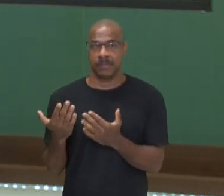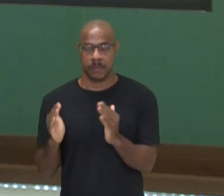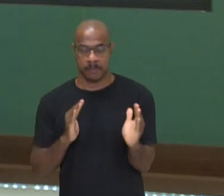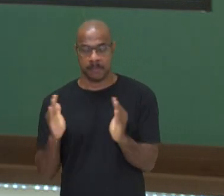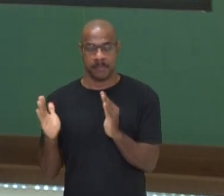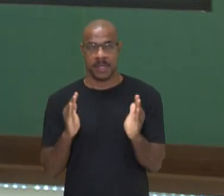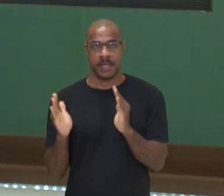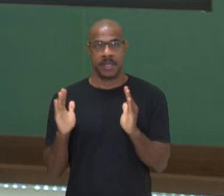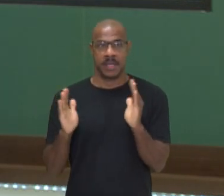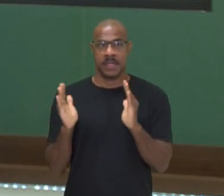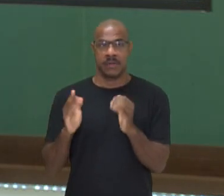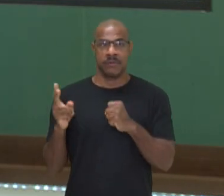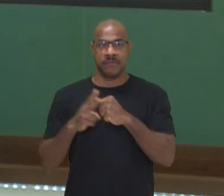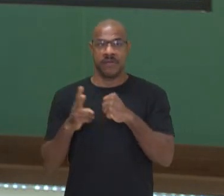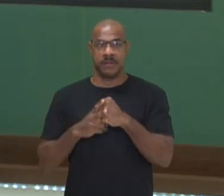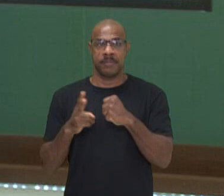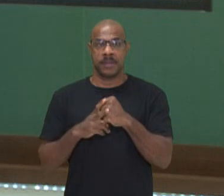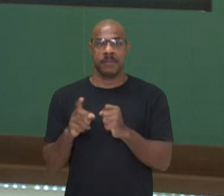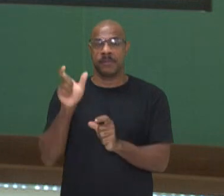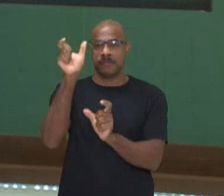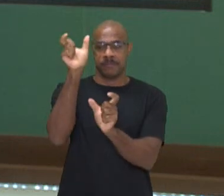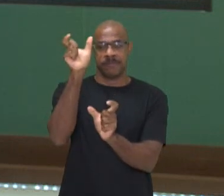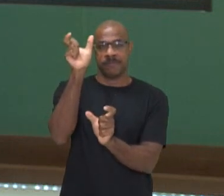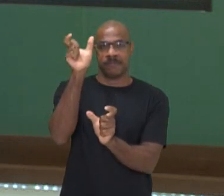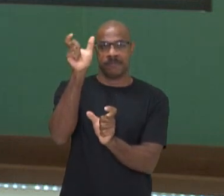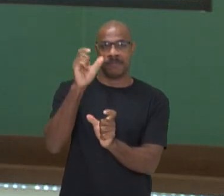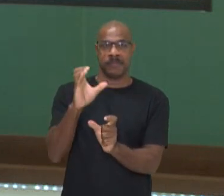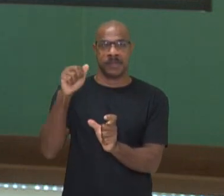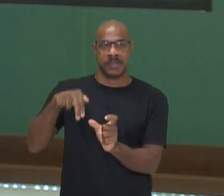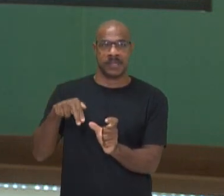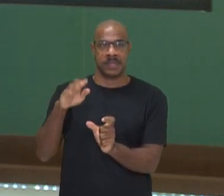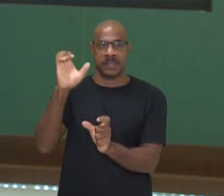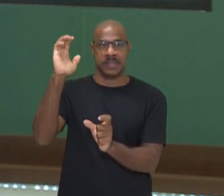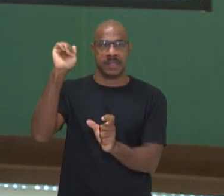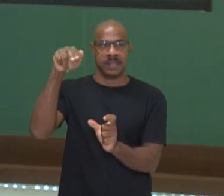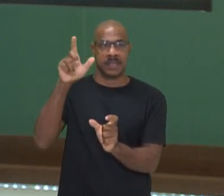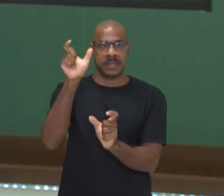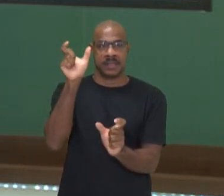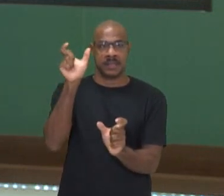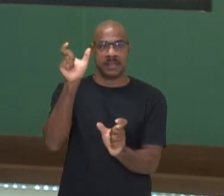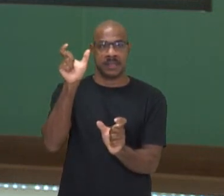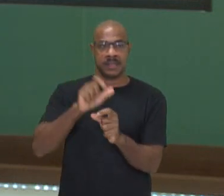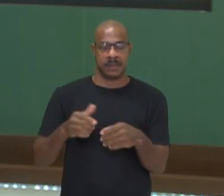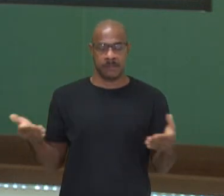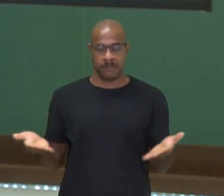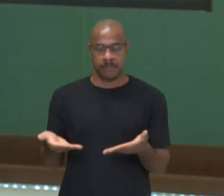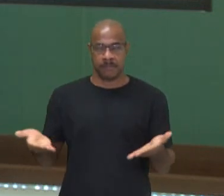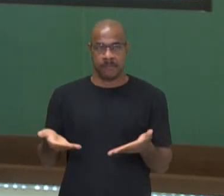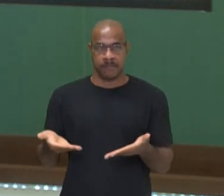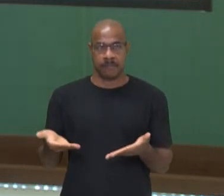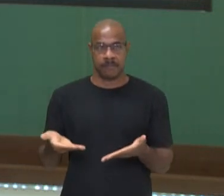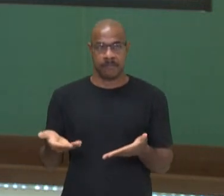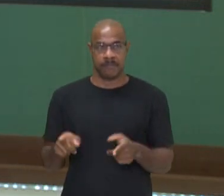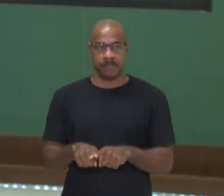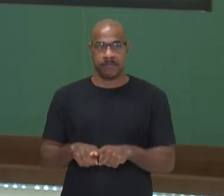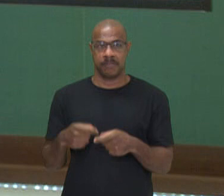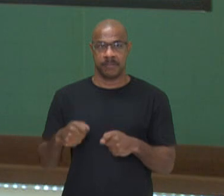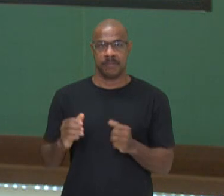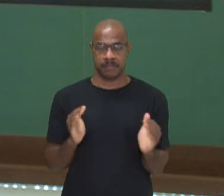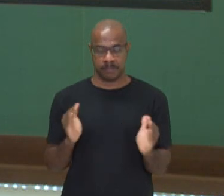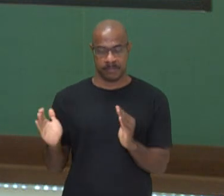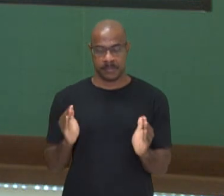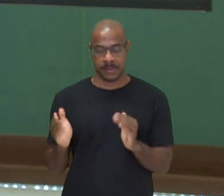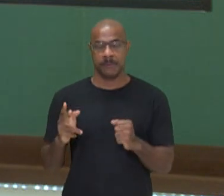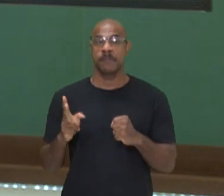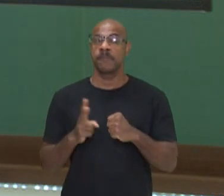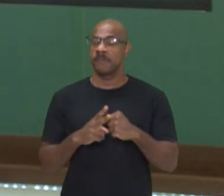be, can't, can, there are, presente, presente. Então, sempre tem que ter o mesmo tempo